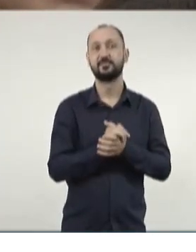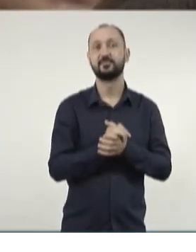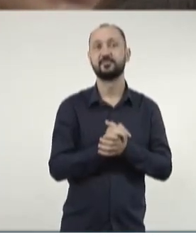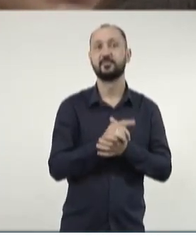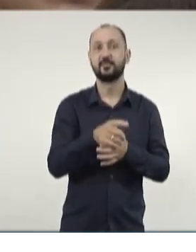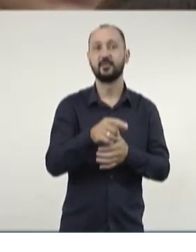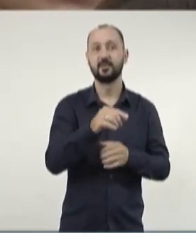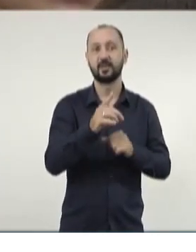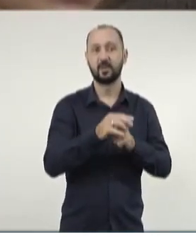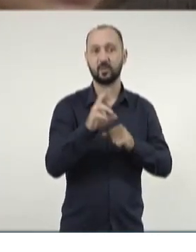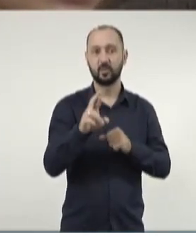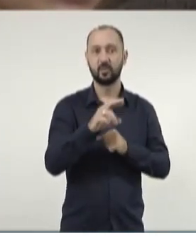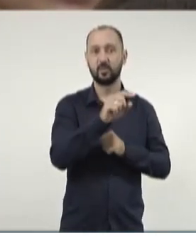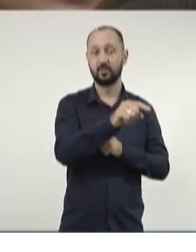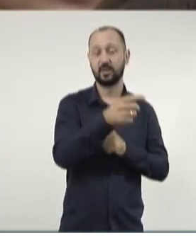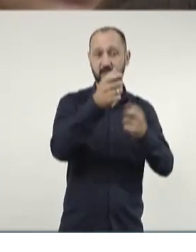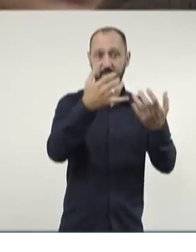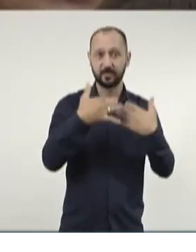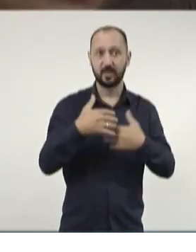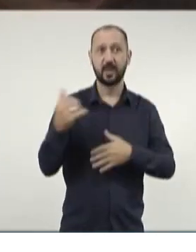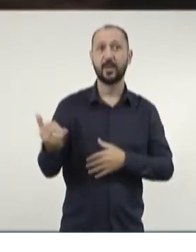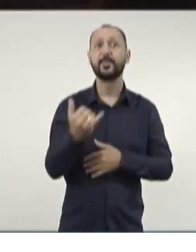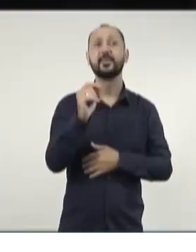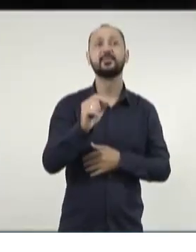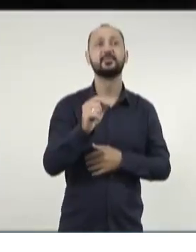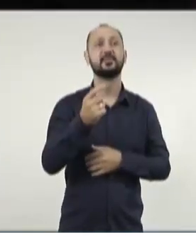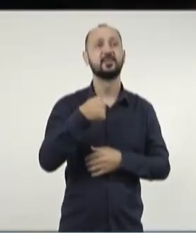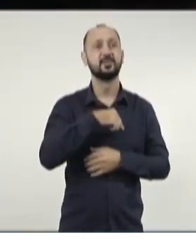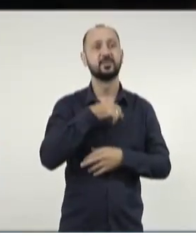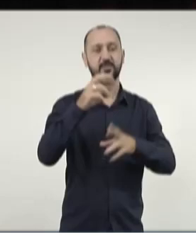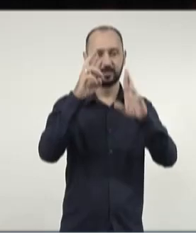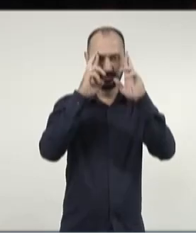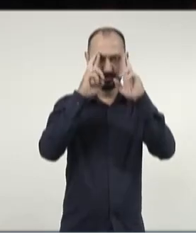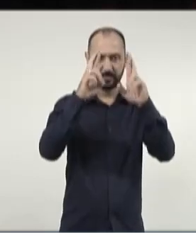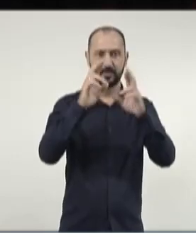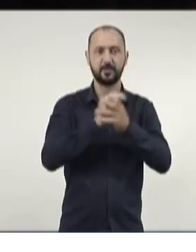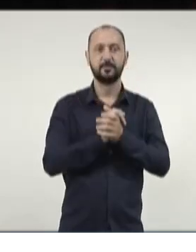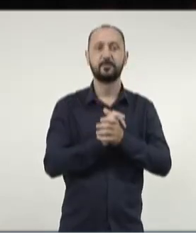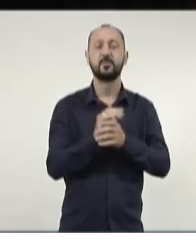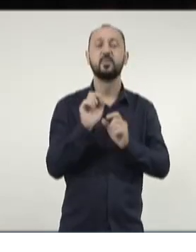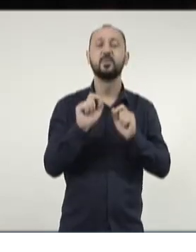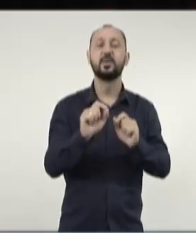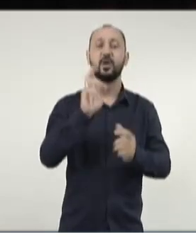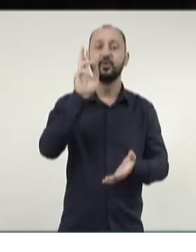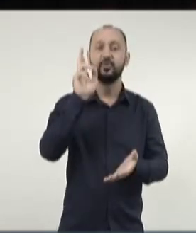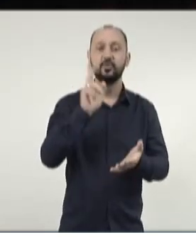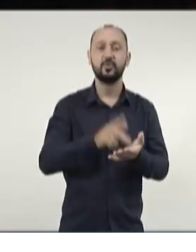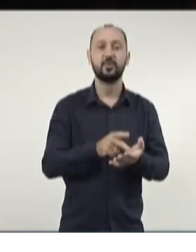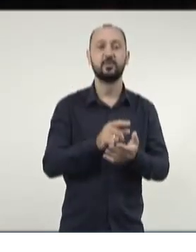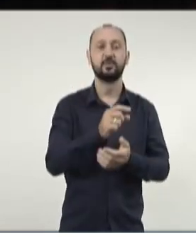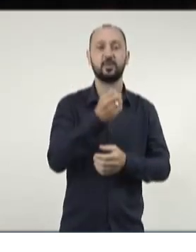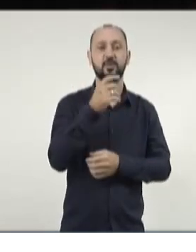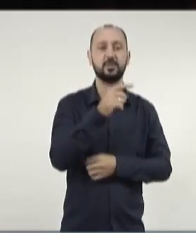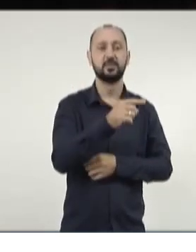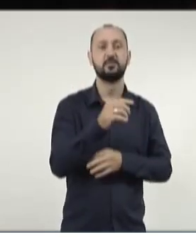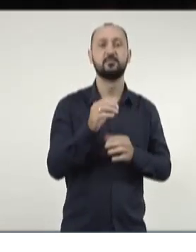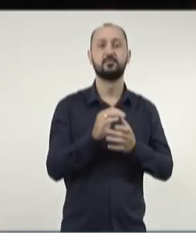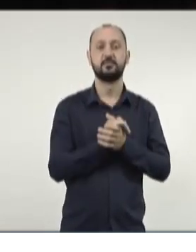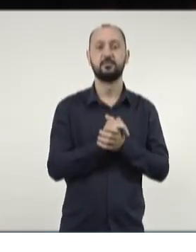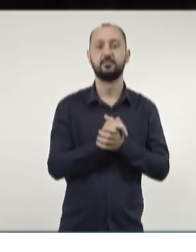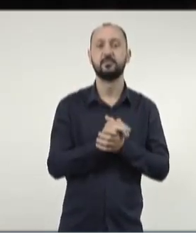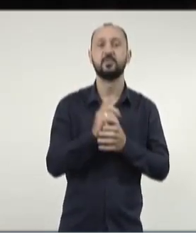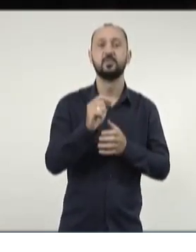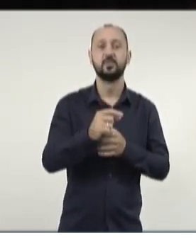isso que a doutora Maria Júlia está falando é muito importante da gente respeitar o que é de valor para o outro, o que é